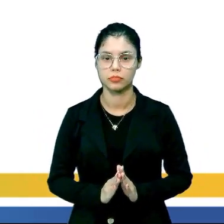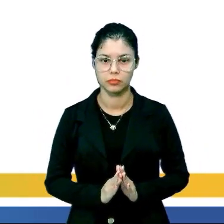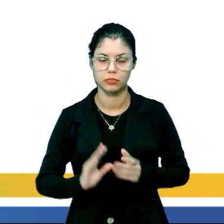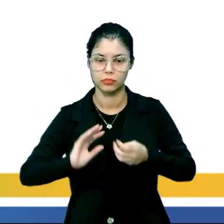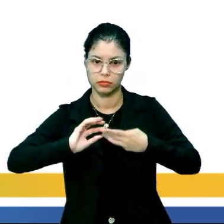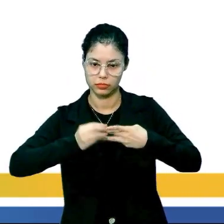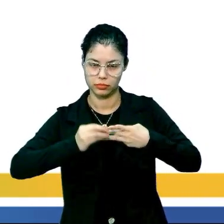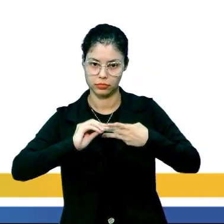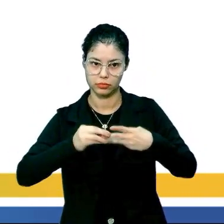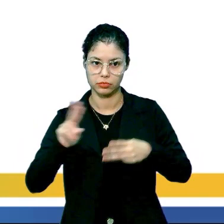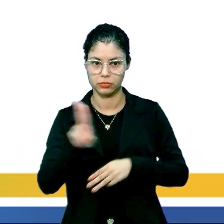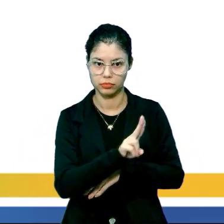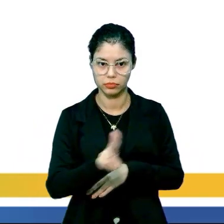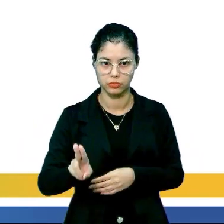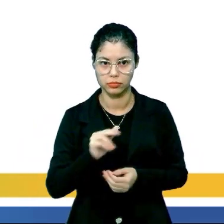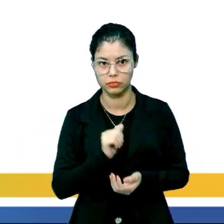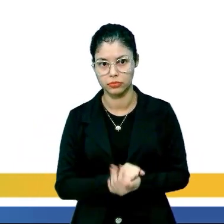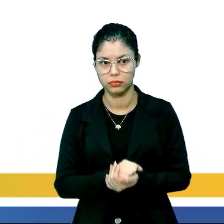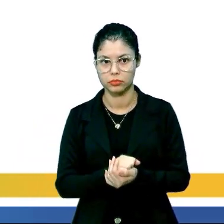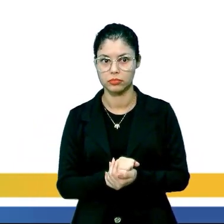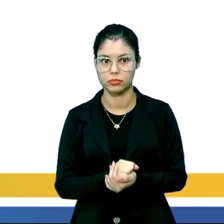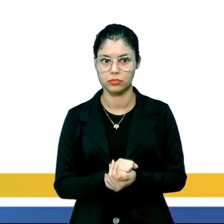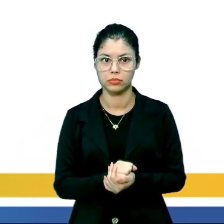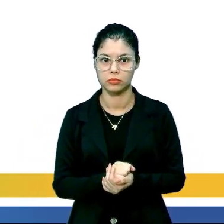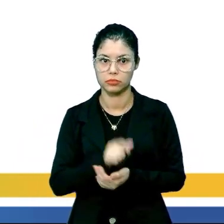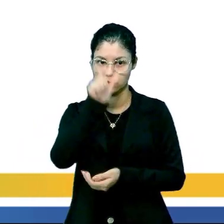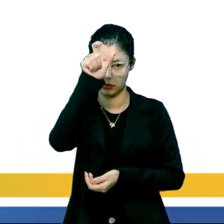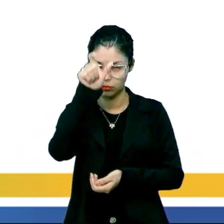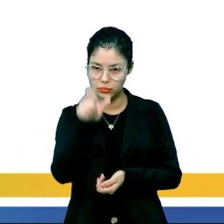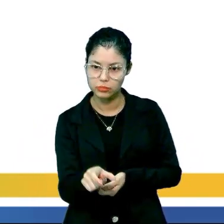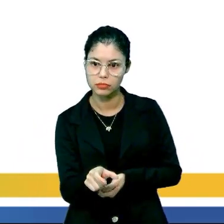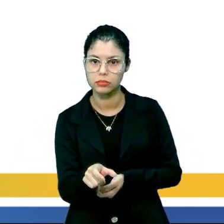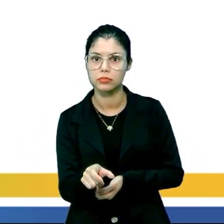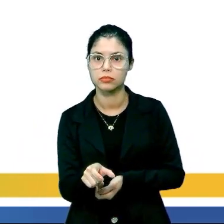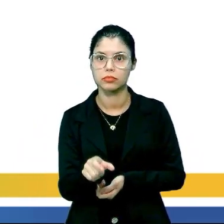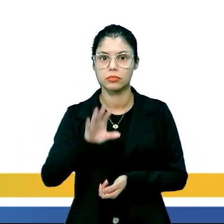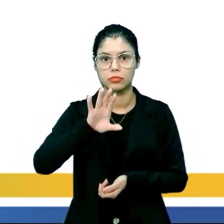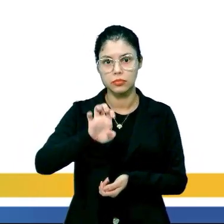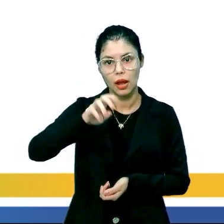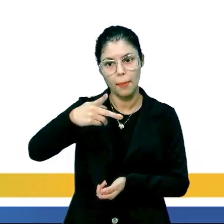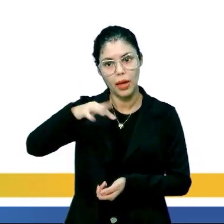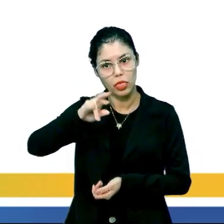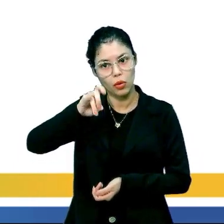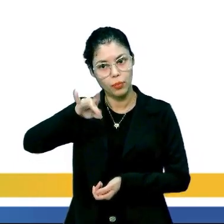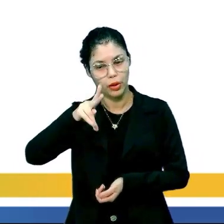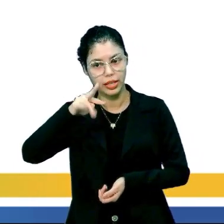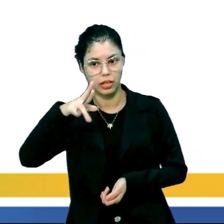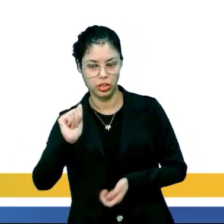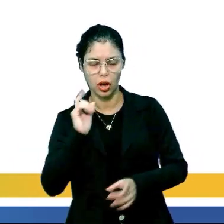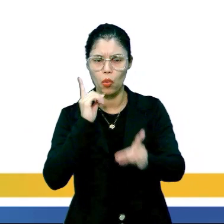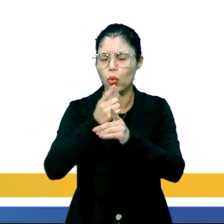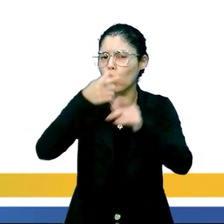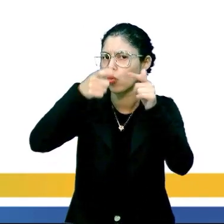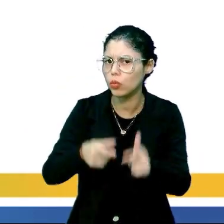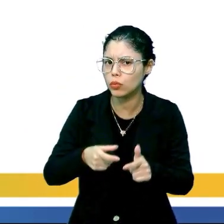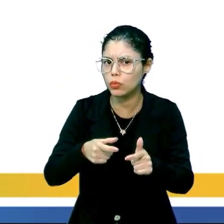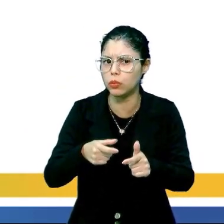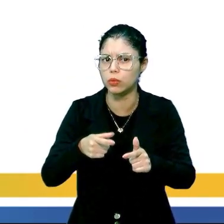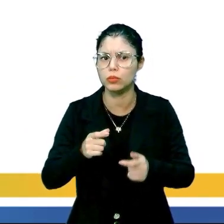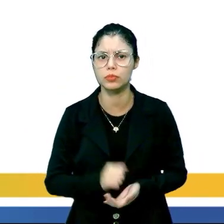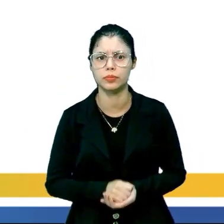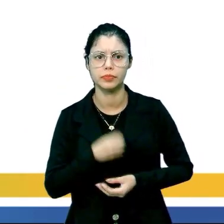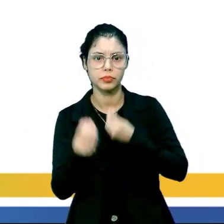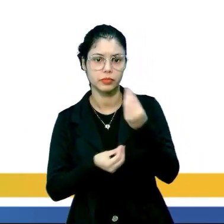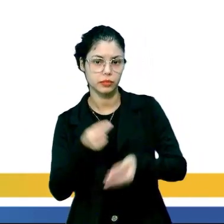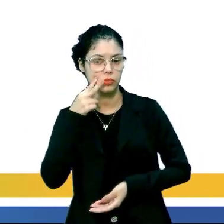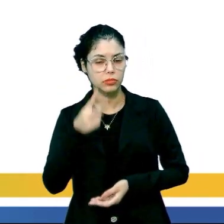de células, as chamadas células troncos, hematopoéticas. E aonde que a gente encontra essas células troncos? Como